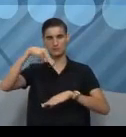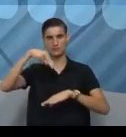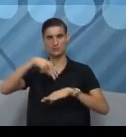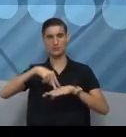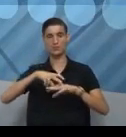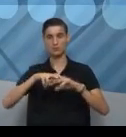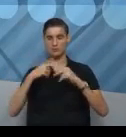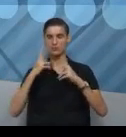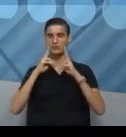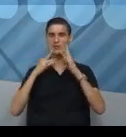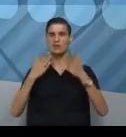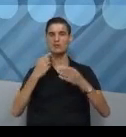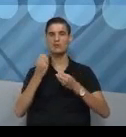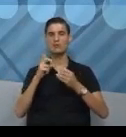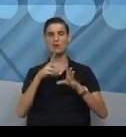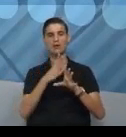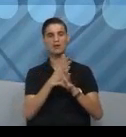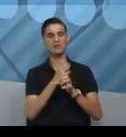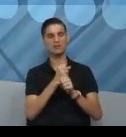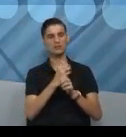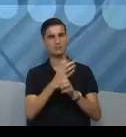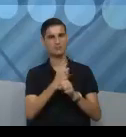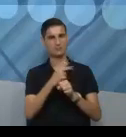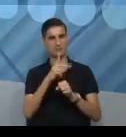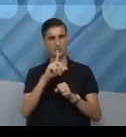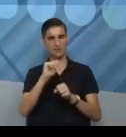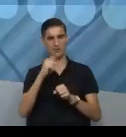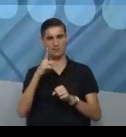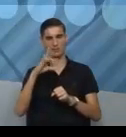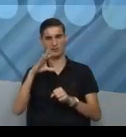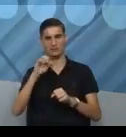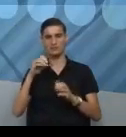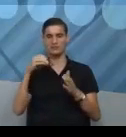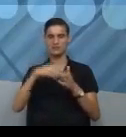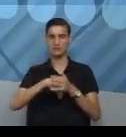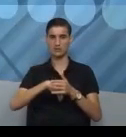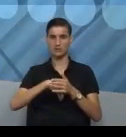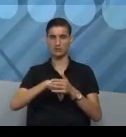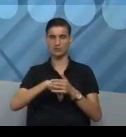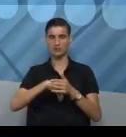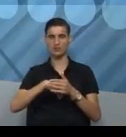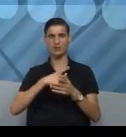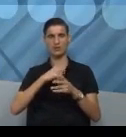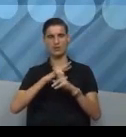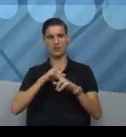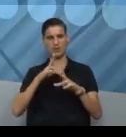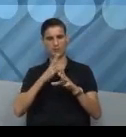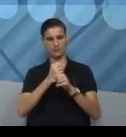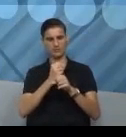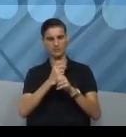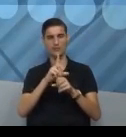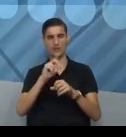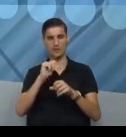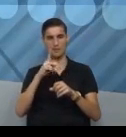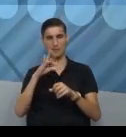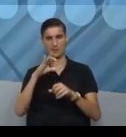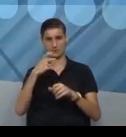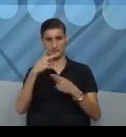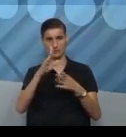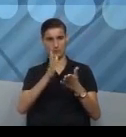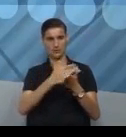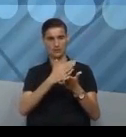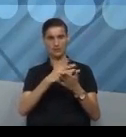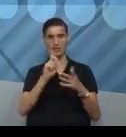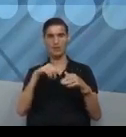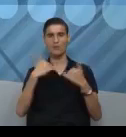nós vamos ter que ver agora a equação de Laplace no disco. Tem uma outra equação de Laplace também que tem no seu livro,